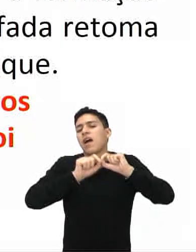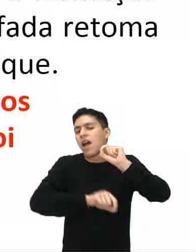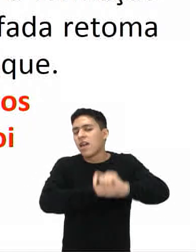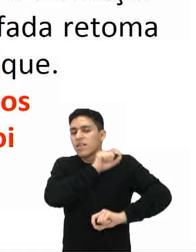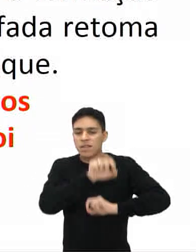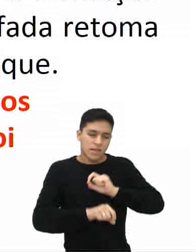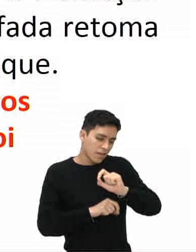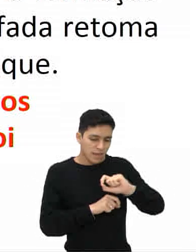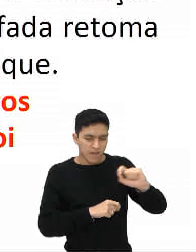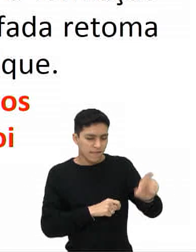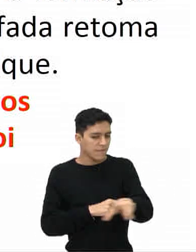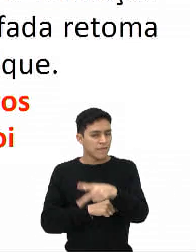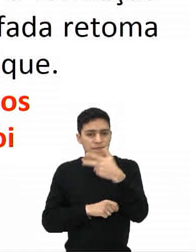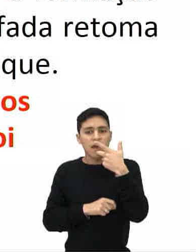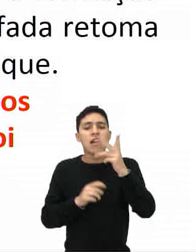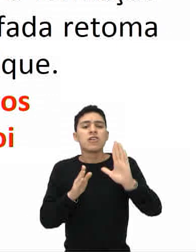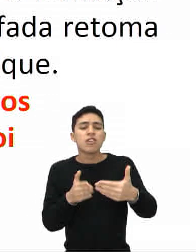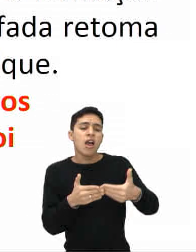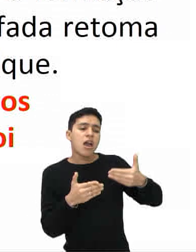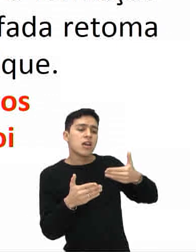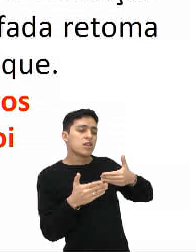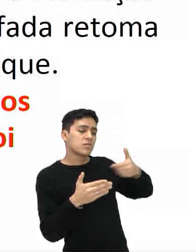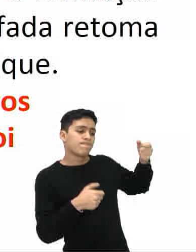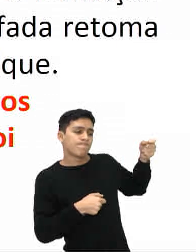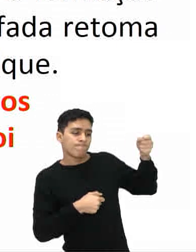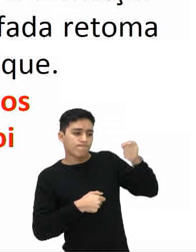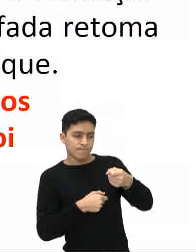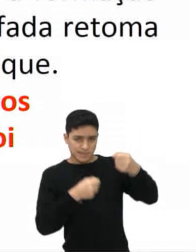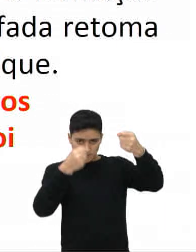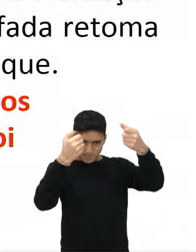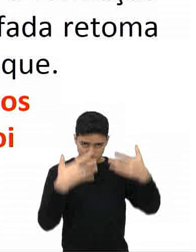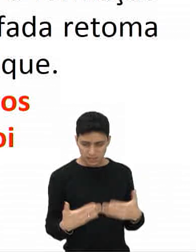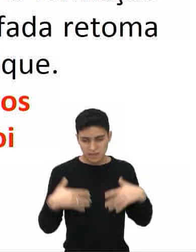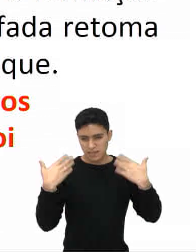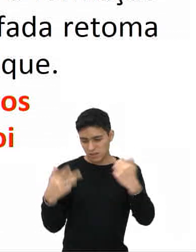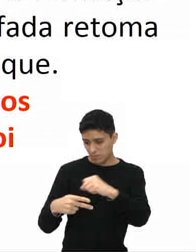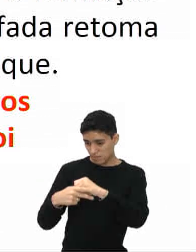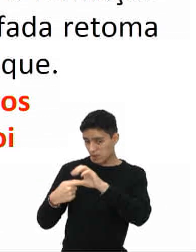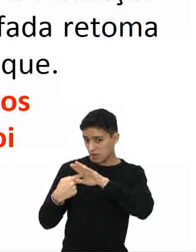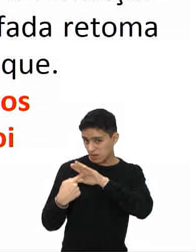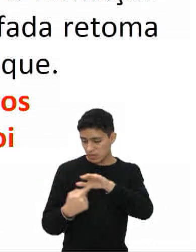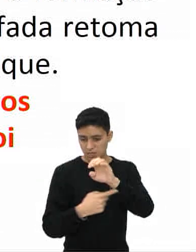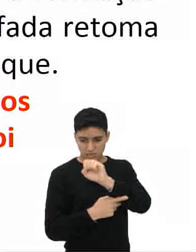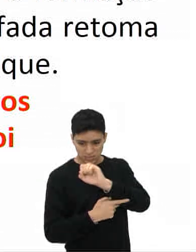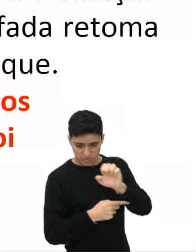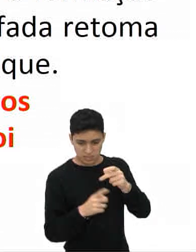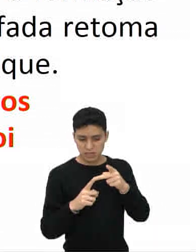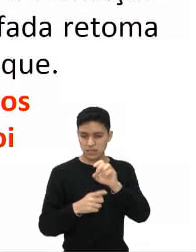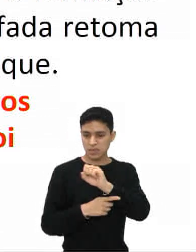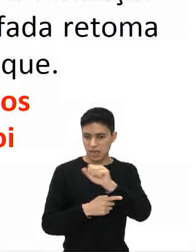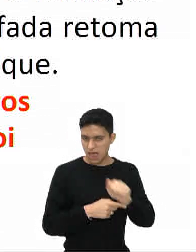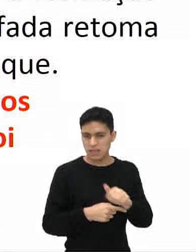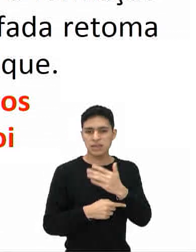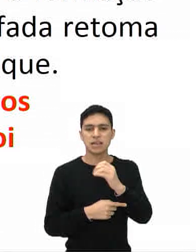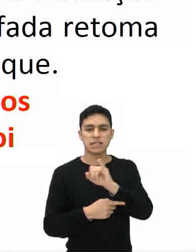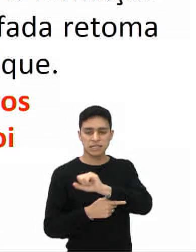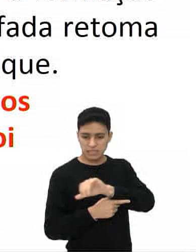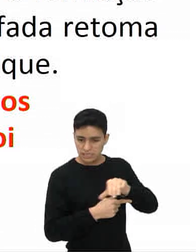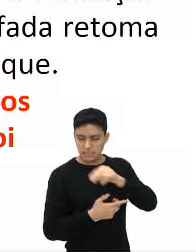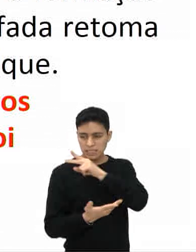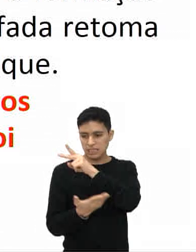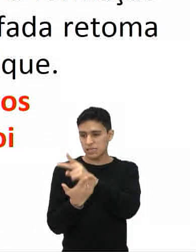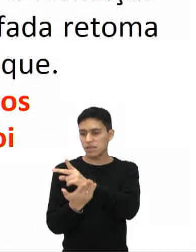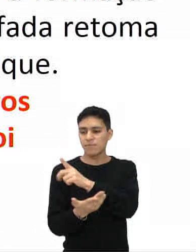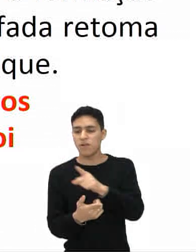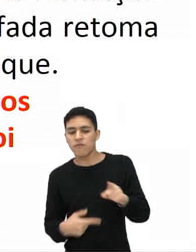Ele está falando sobre algo que já foi dito. Na verdade, os pronomes demonstrativos esse, essa, isso,